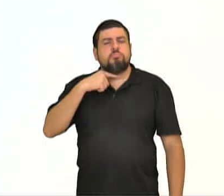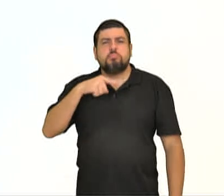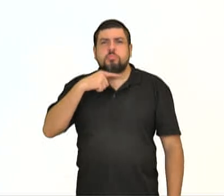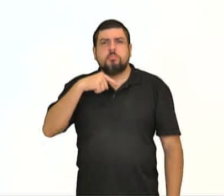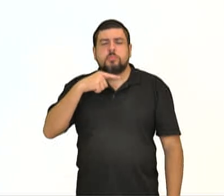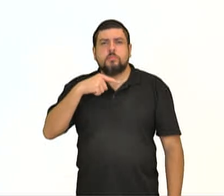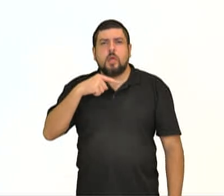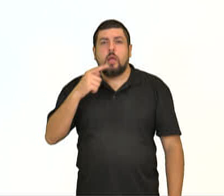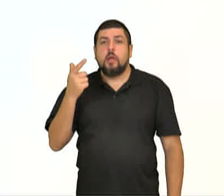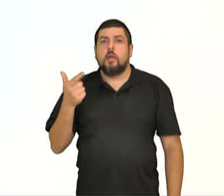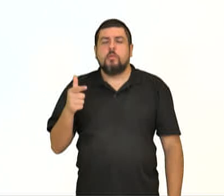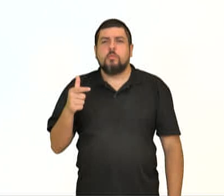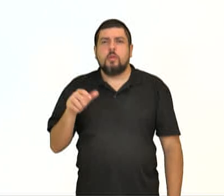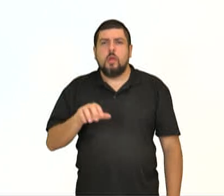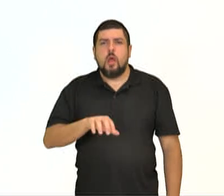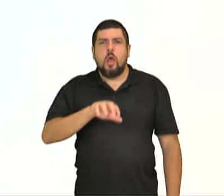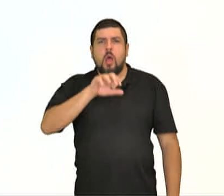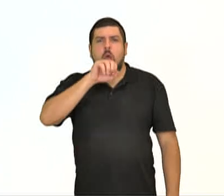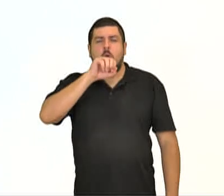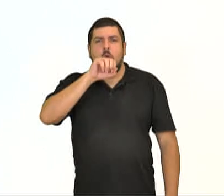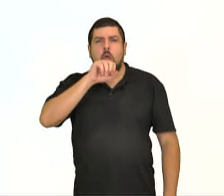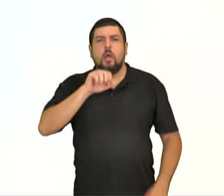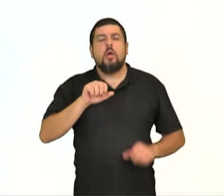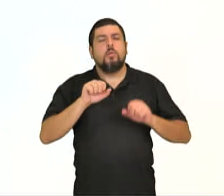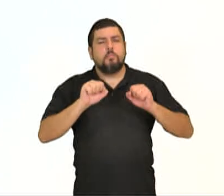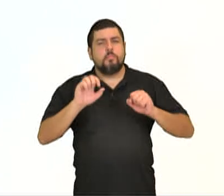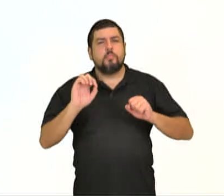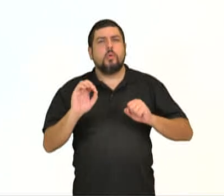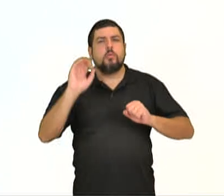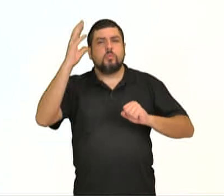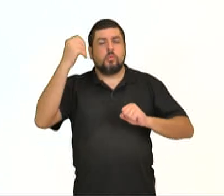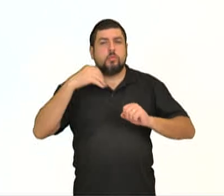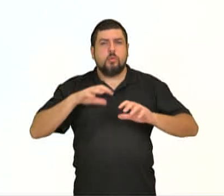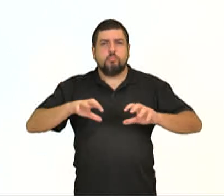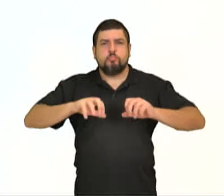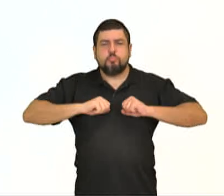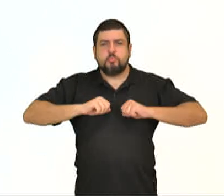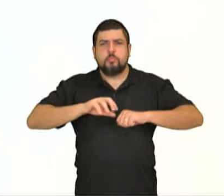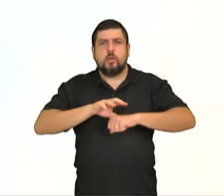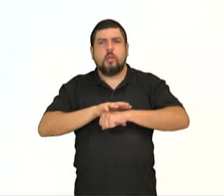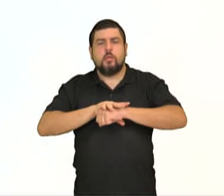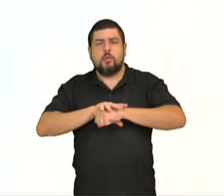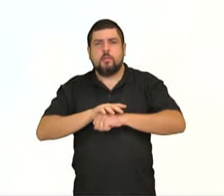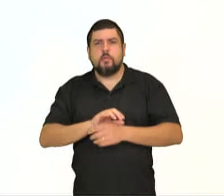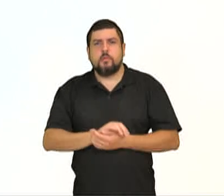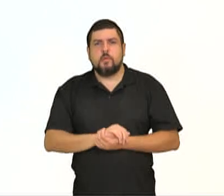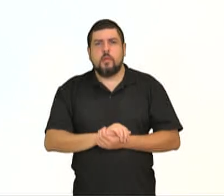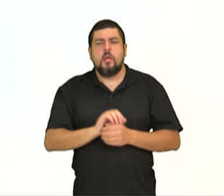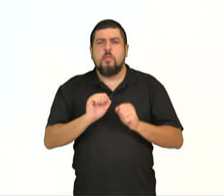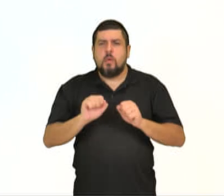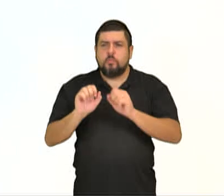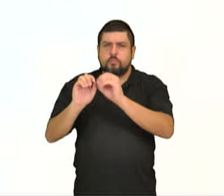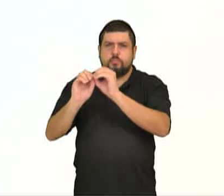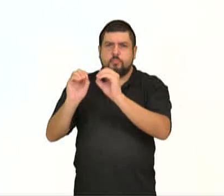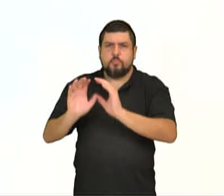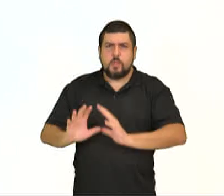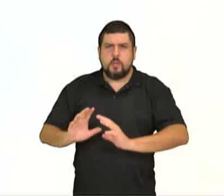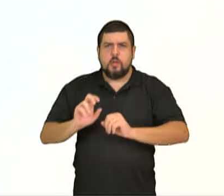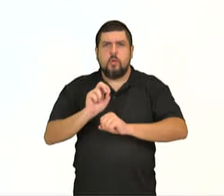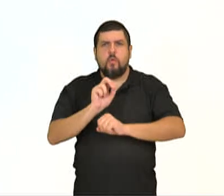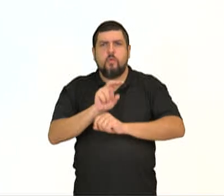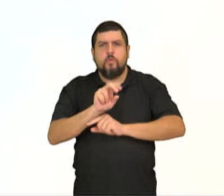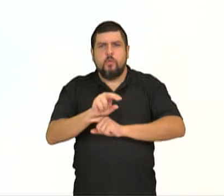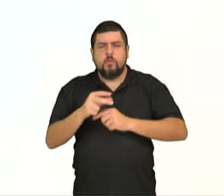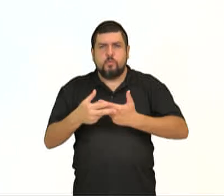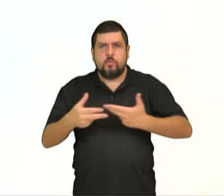que facilita com que a gente acabe adquirindo alguma infecção bacteriana, viral, tá?